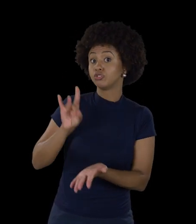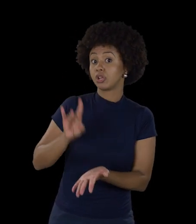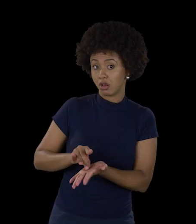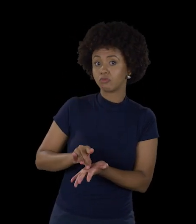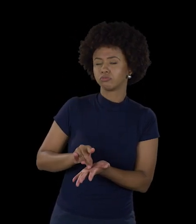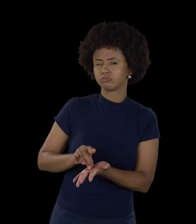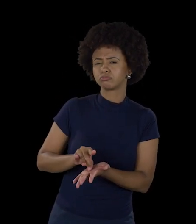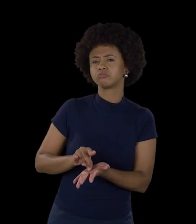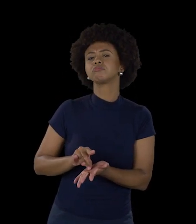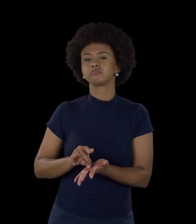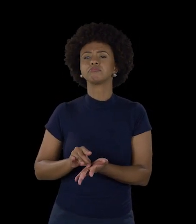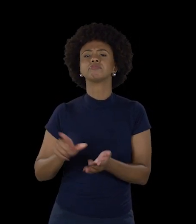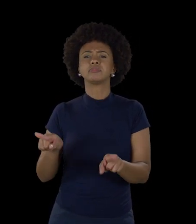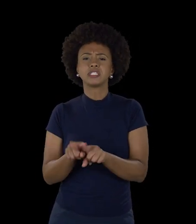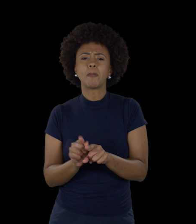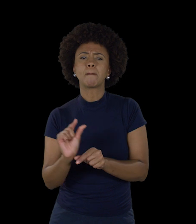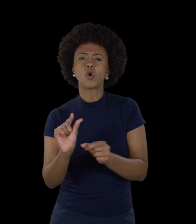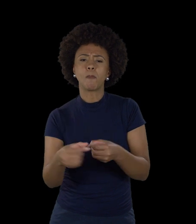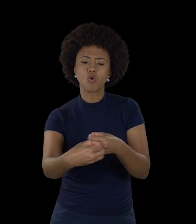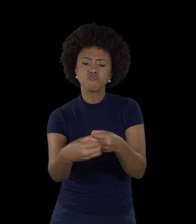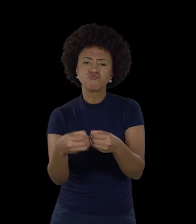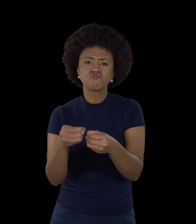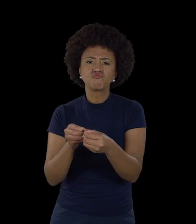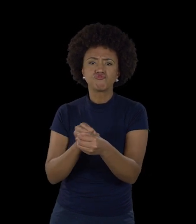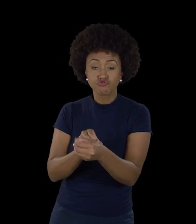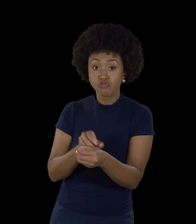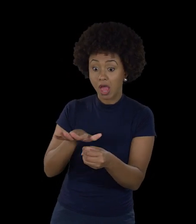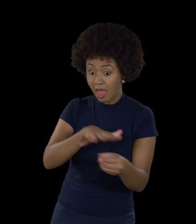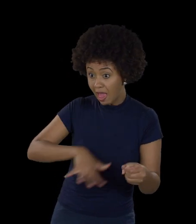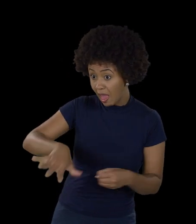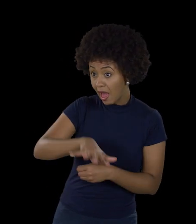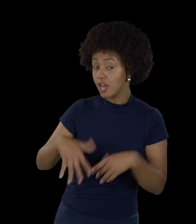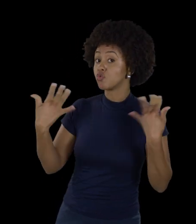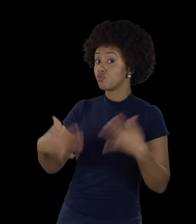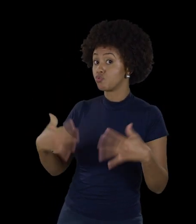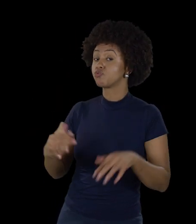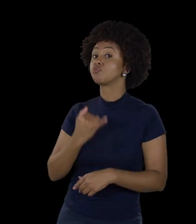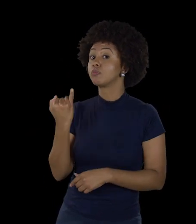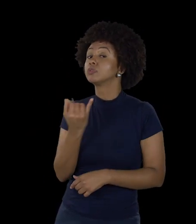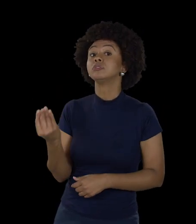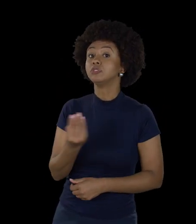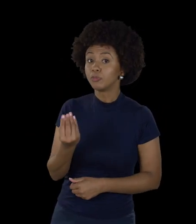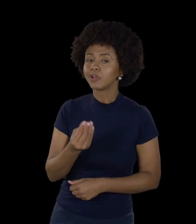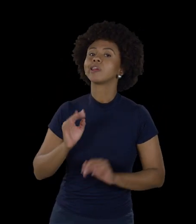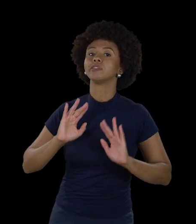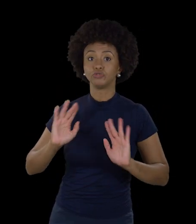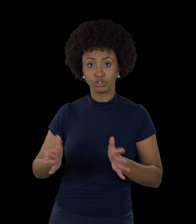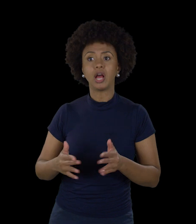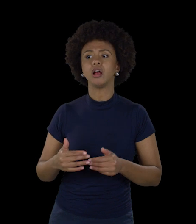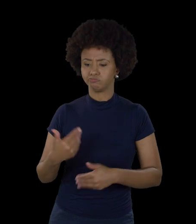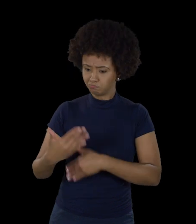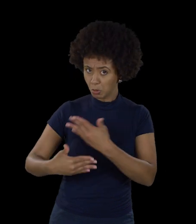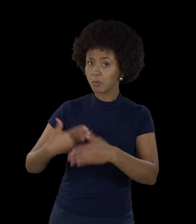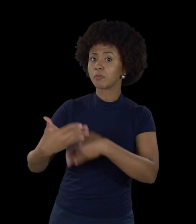da sua mata original, um número modesto em relação às outras cidades vizinhas. Mas essa área é muito importante, sobretudo porque está